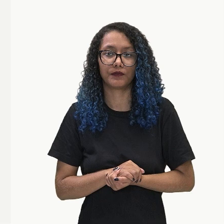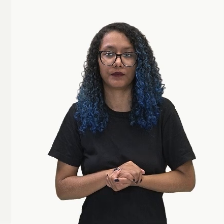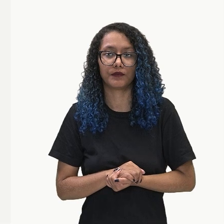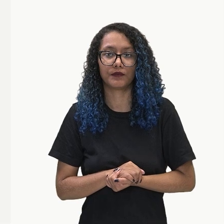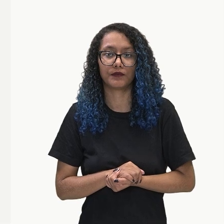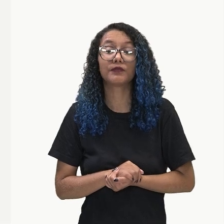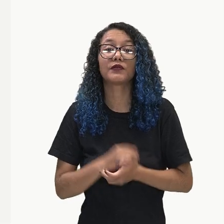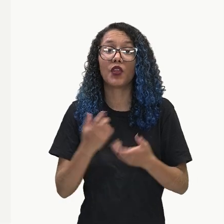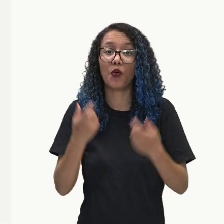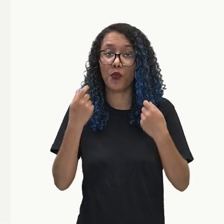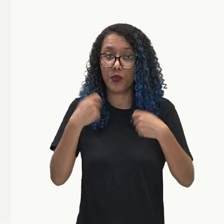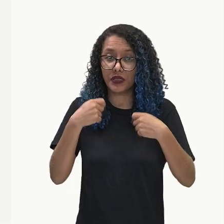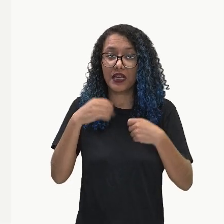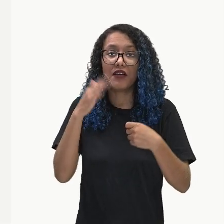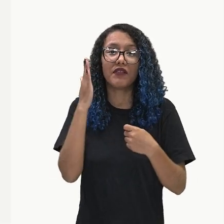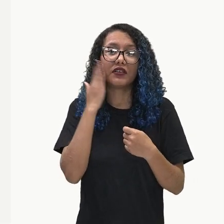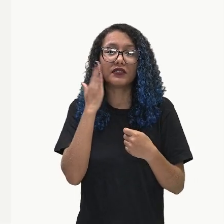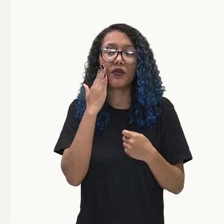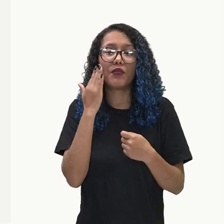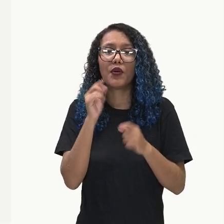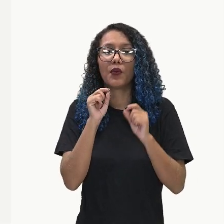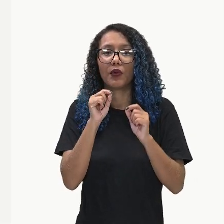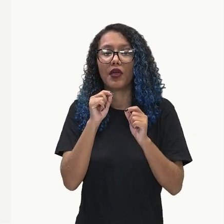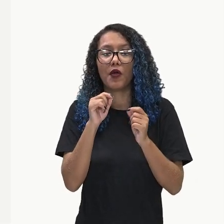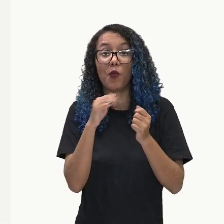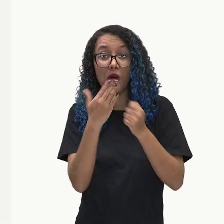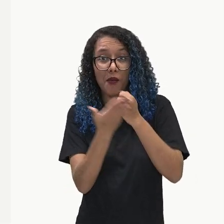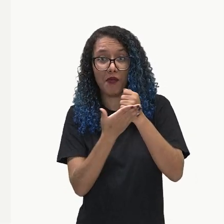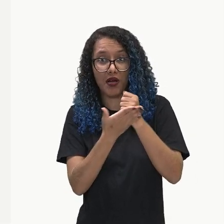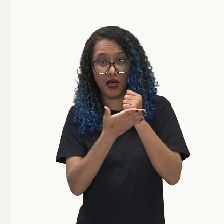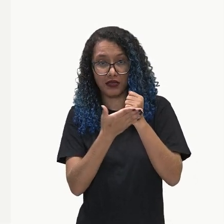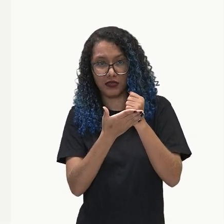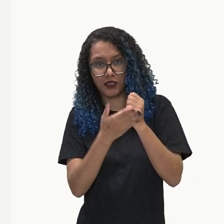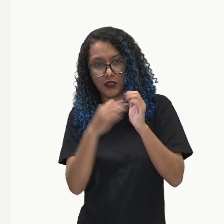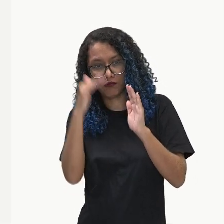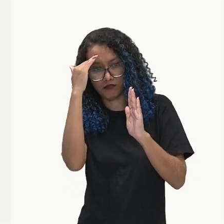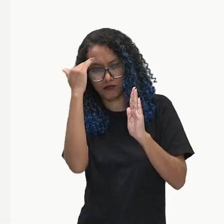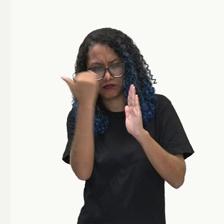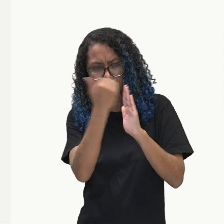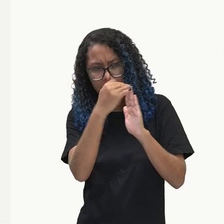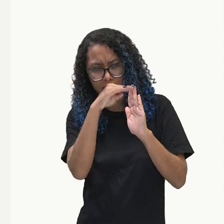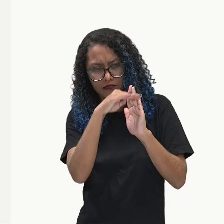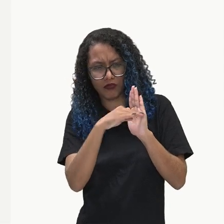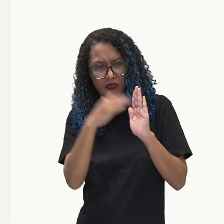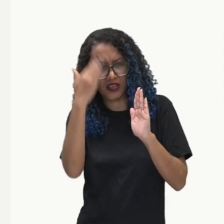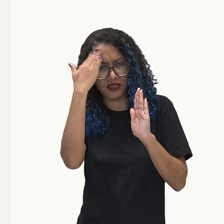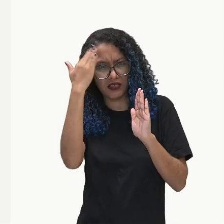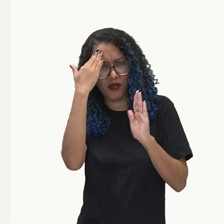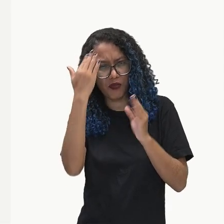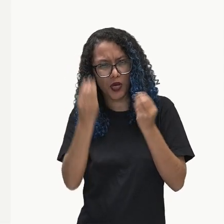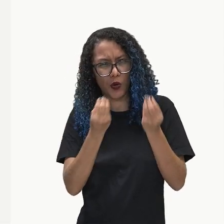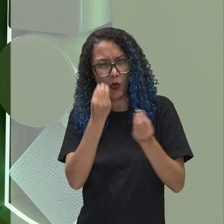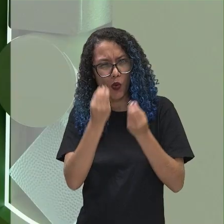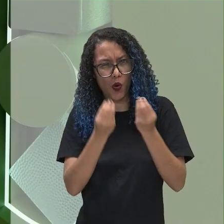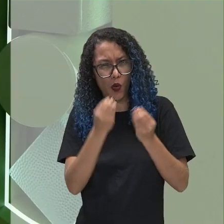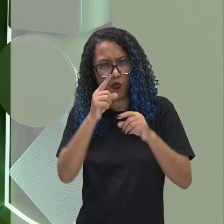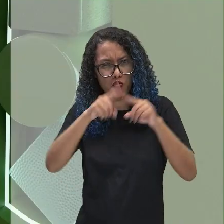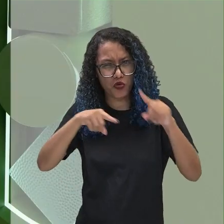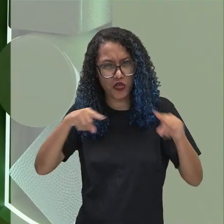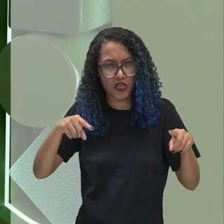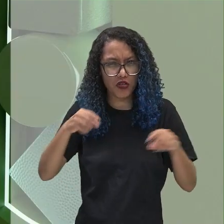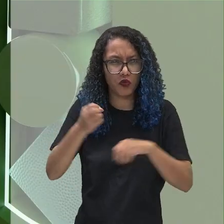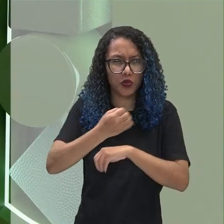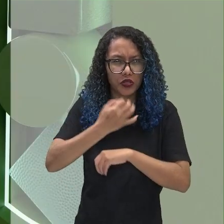ter um parâmetro, certo? De observação. Então, dentro desse parâmetro